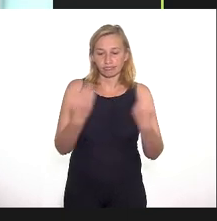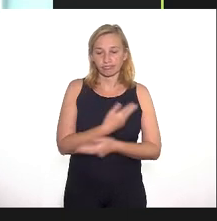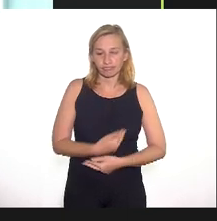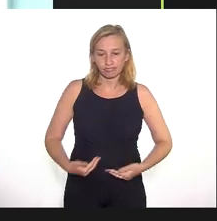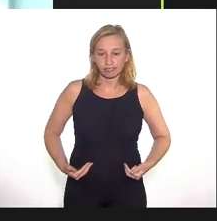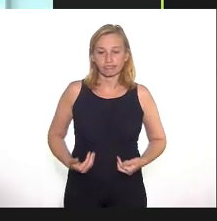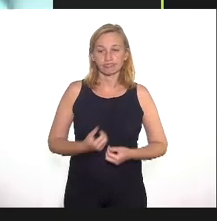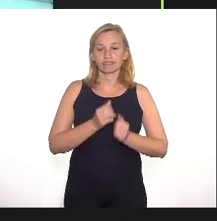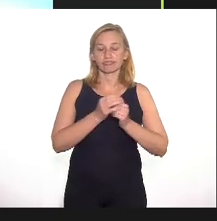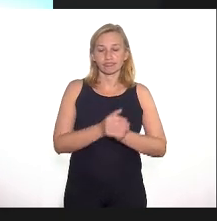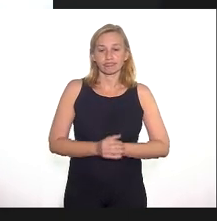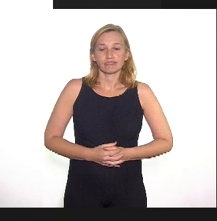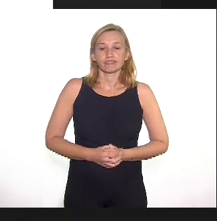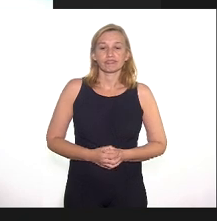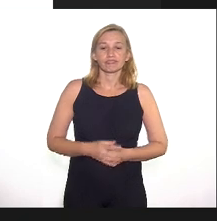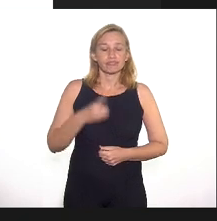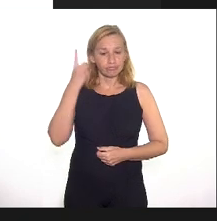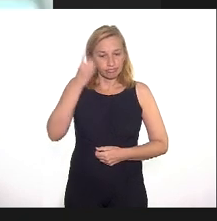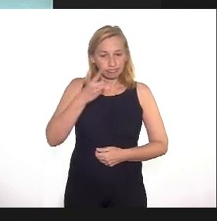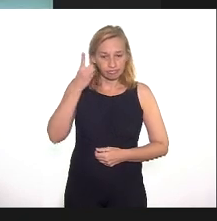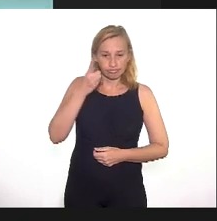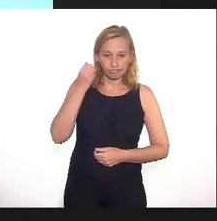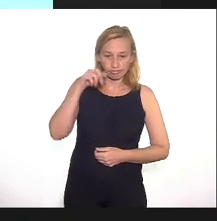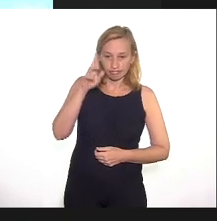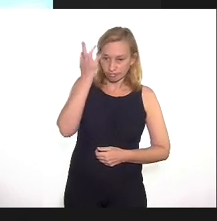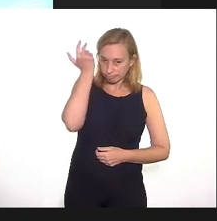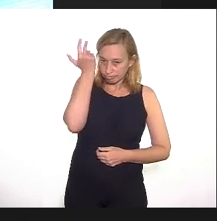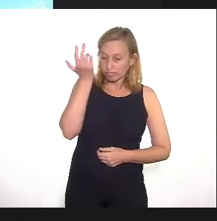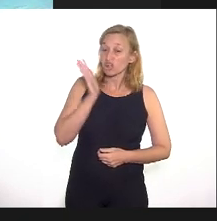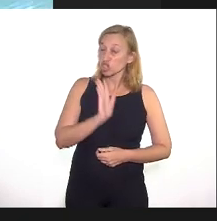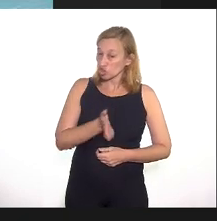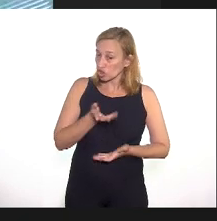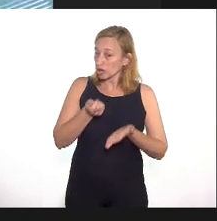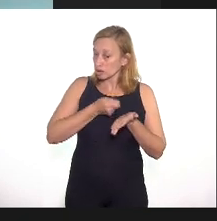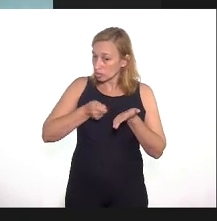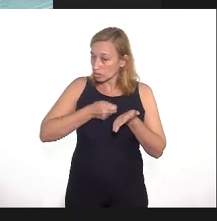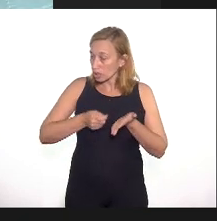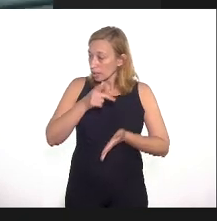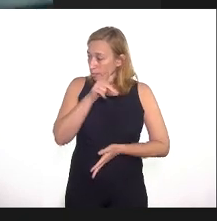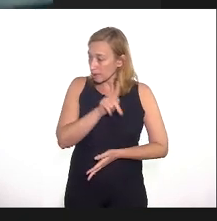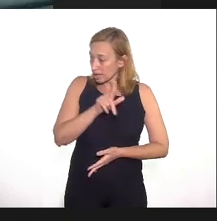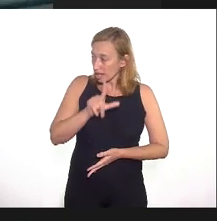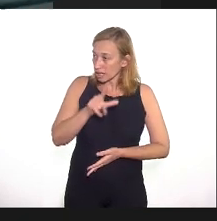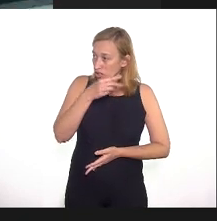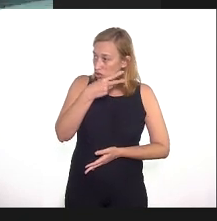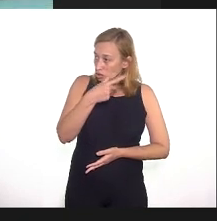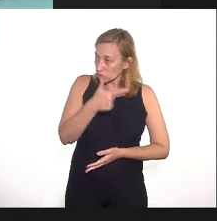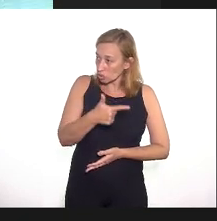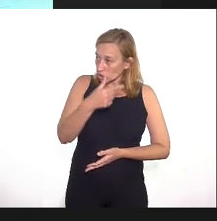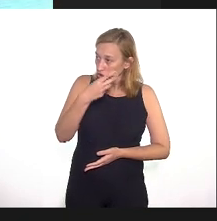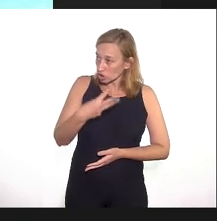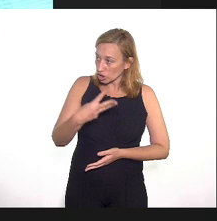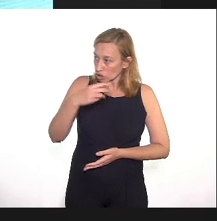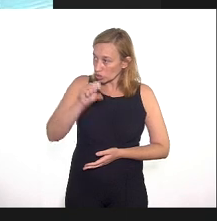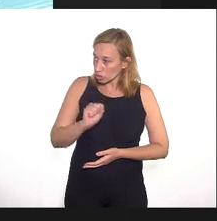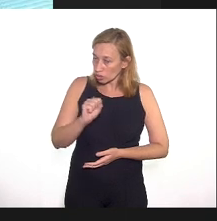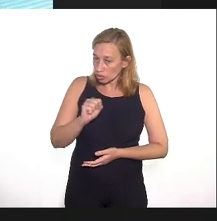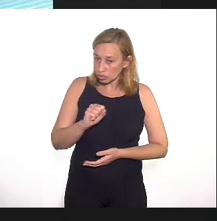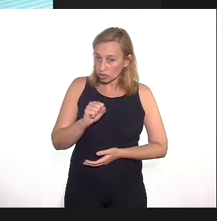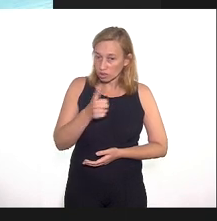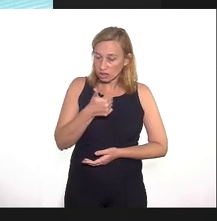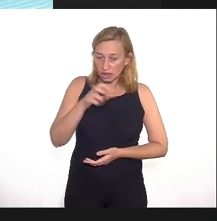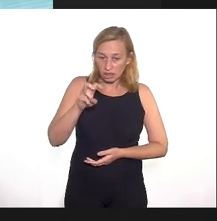apresentada. Deputado Eliomar Coelho, eu anotei aqui PL 238 de 15, Política Estadual de